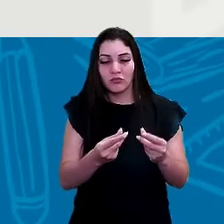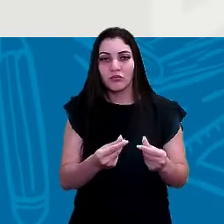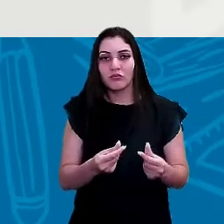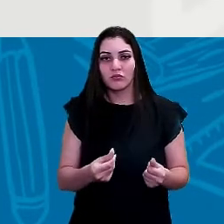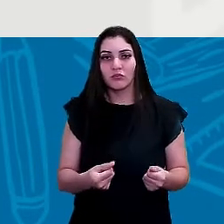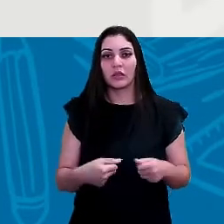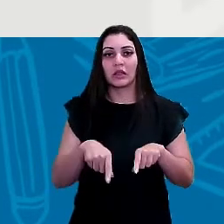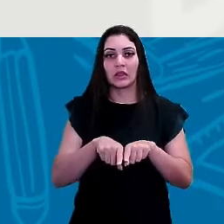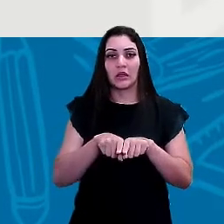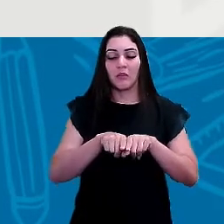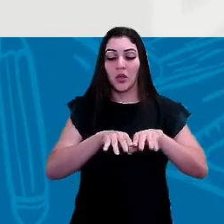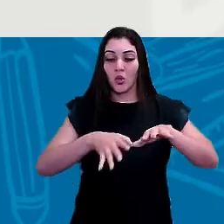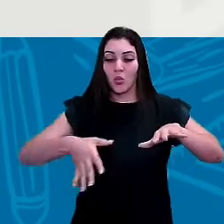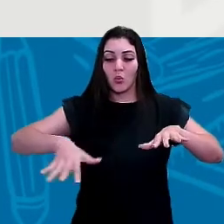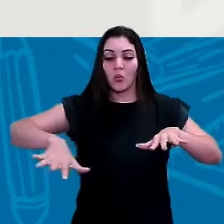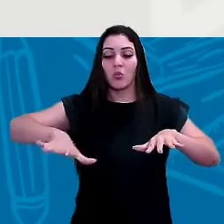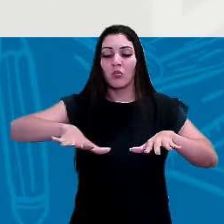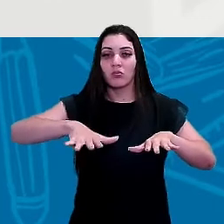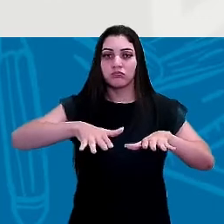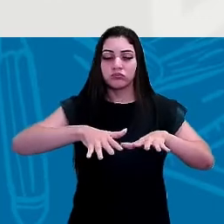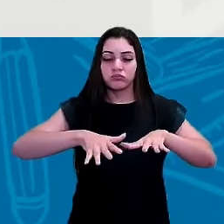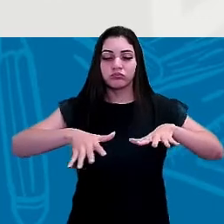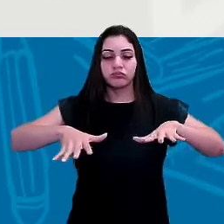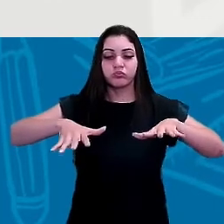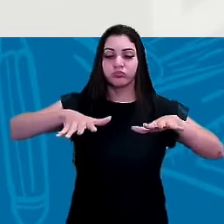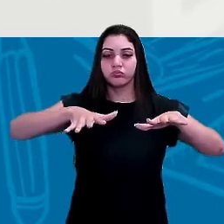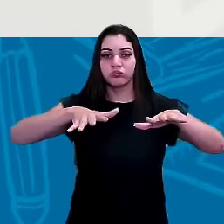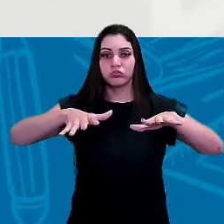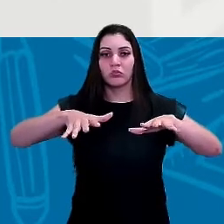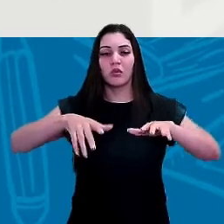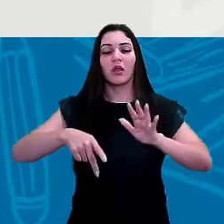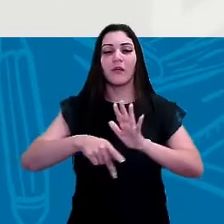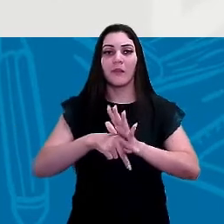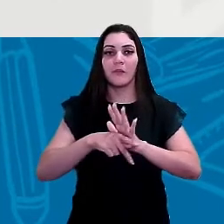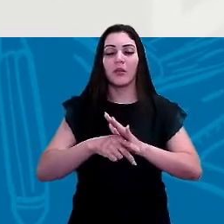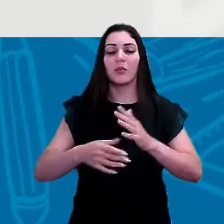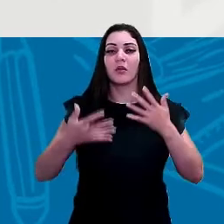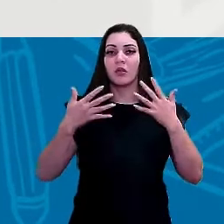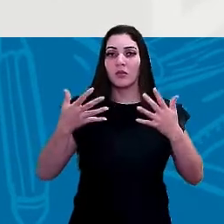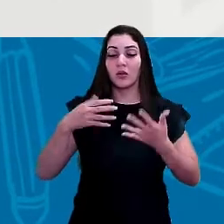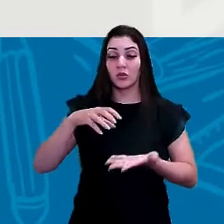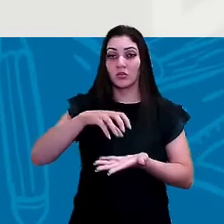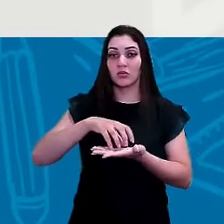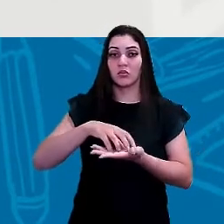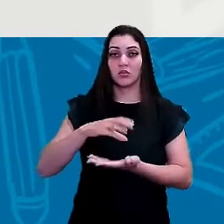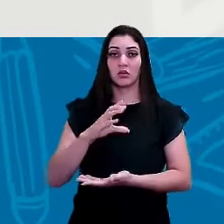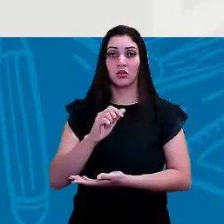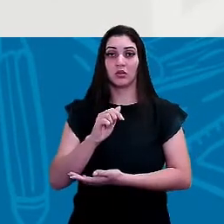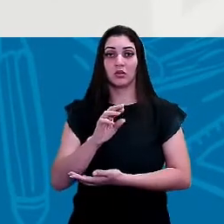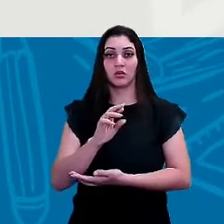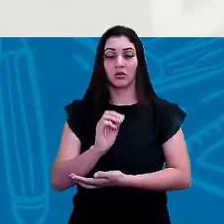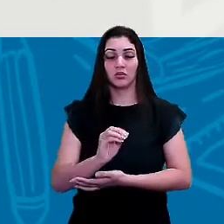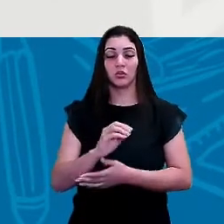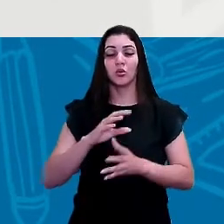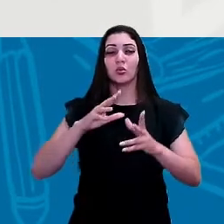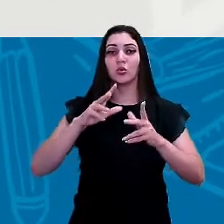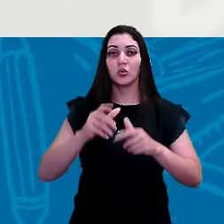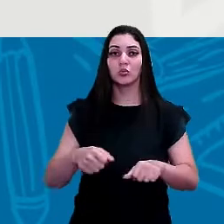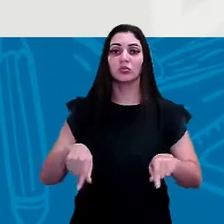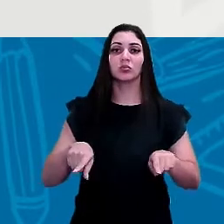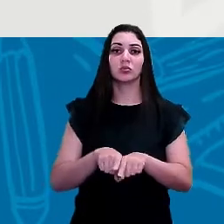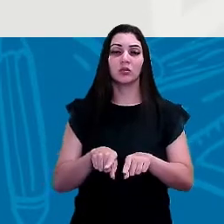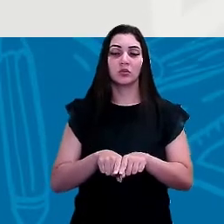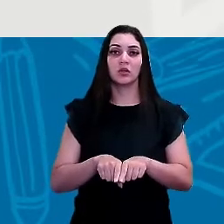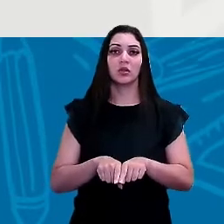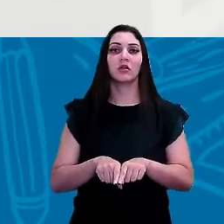dos oceanos, das correntes marinhas, a própria temperatura nas ilhas de calor. Então, tudo isso também